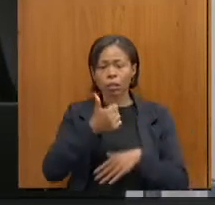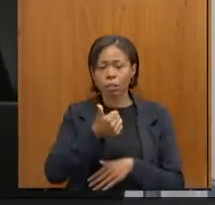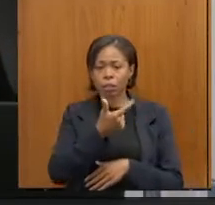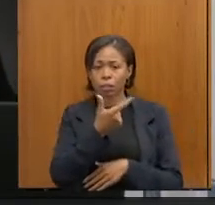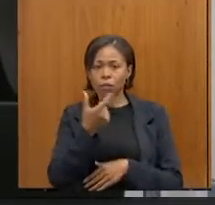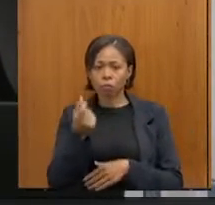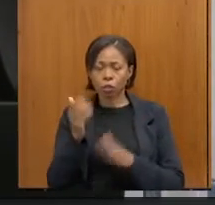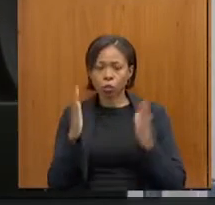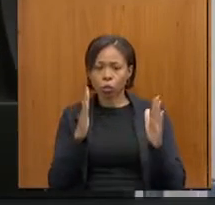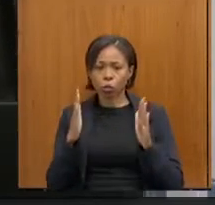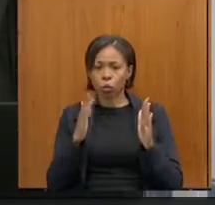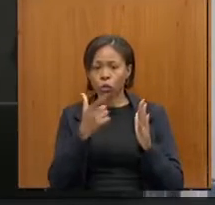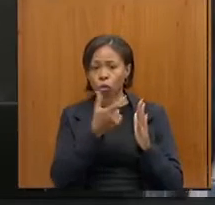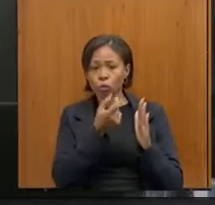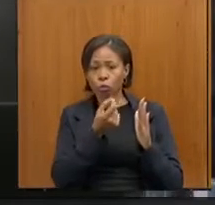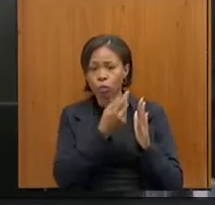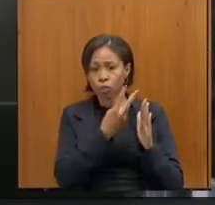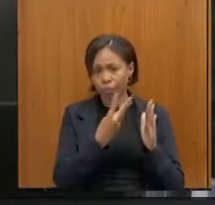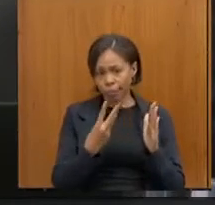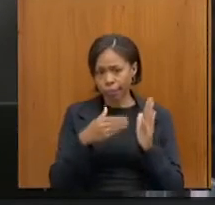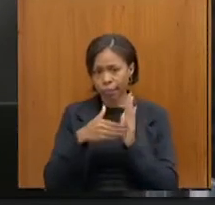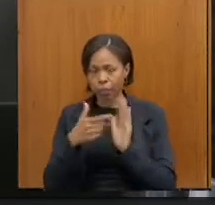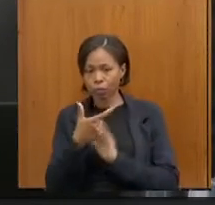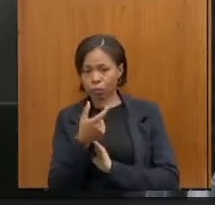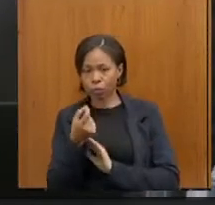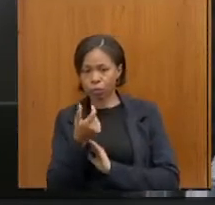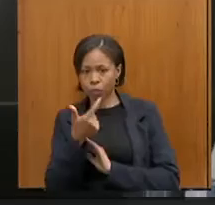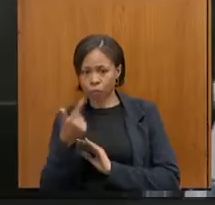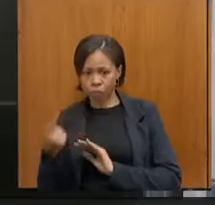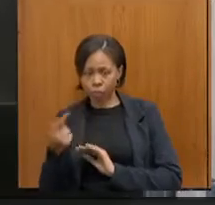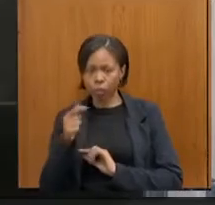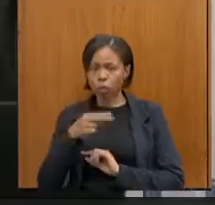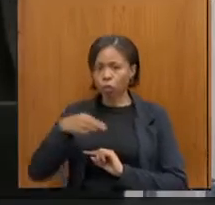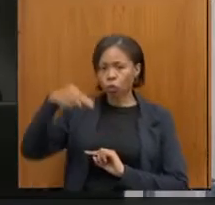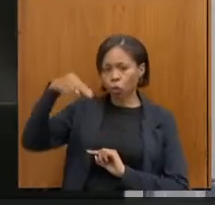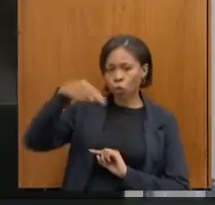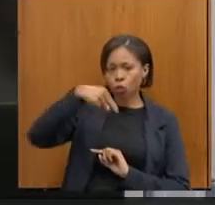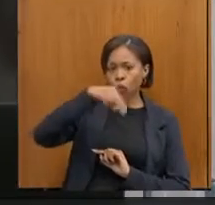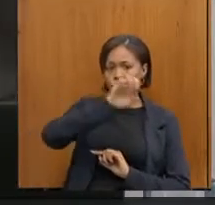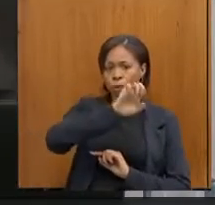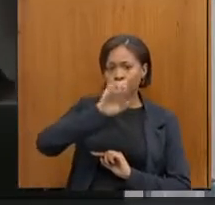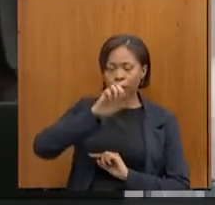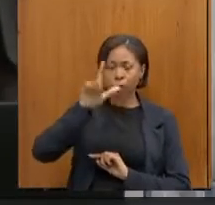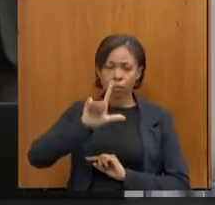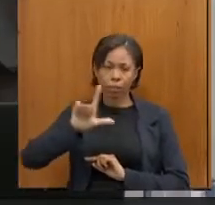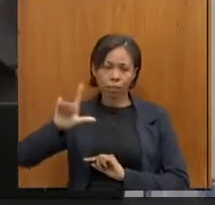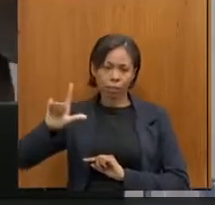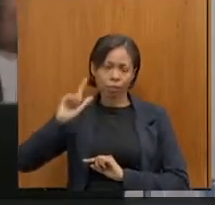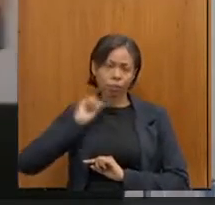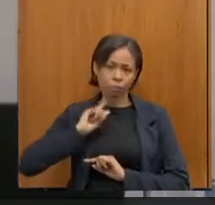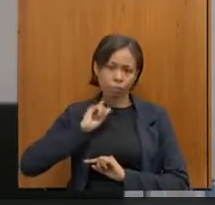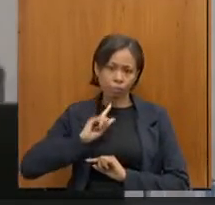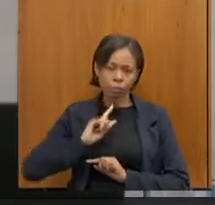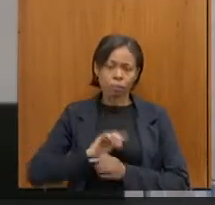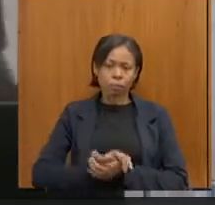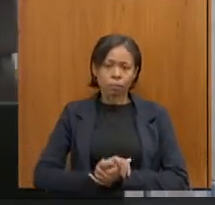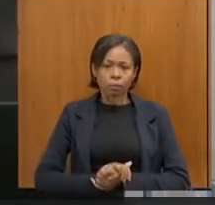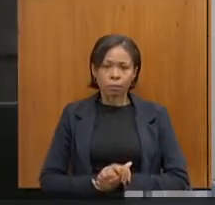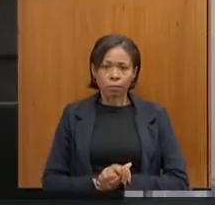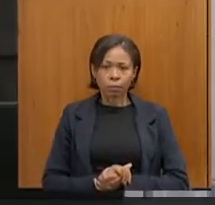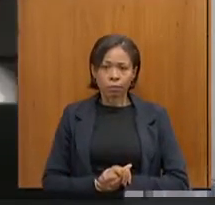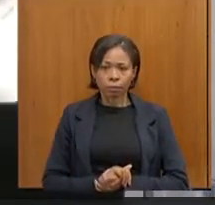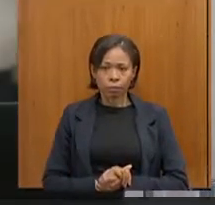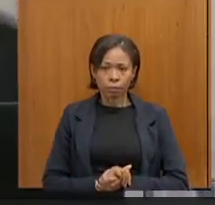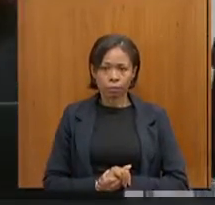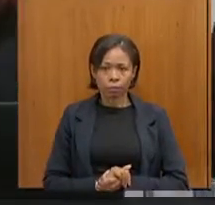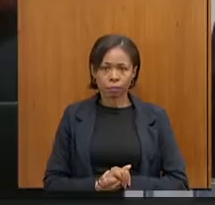companhia para o período de dois mil 23 A 27 pelas regiões do Norte Nordeste e Leste de Minas Gerais sala de comissões primeiro de julho de dois